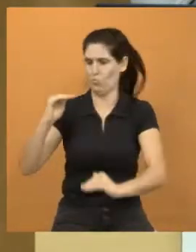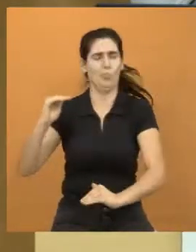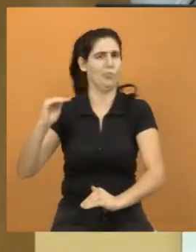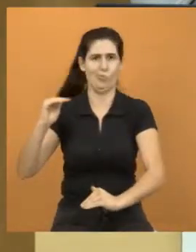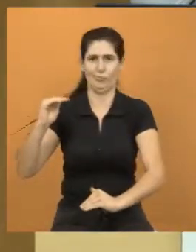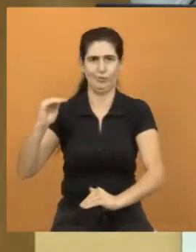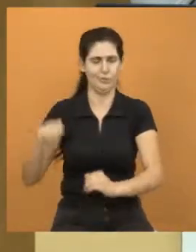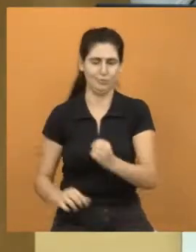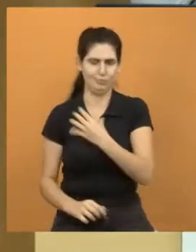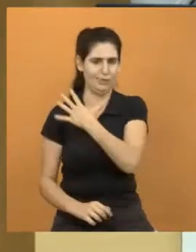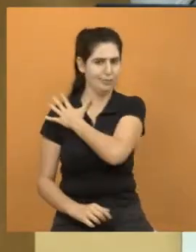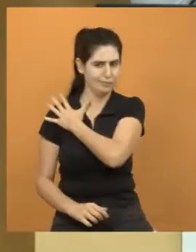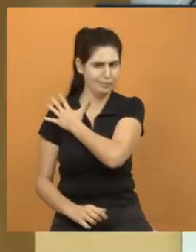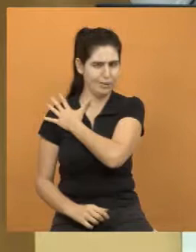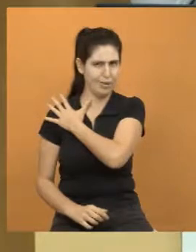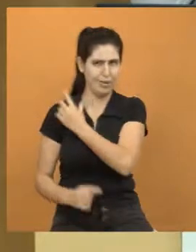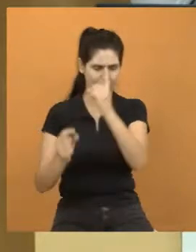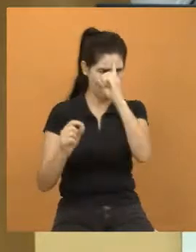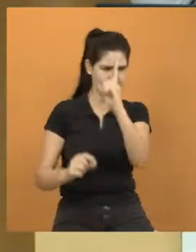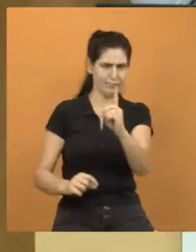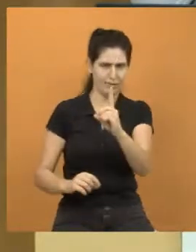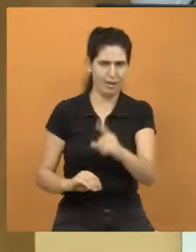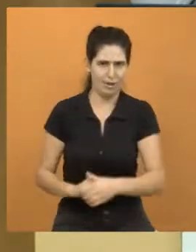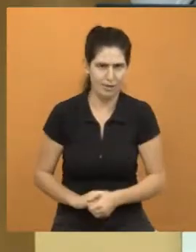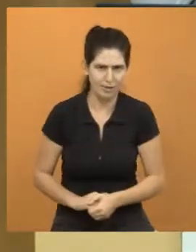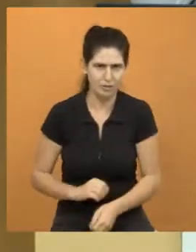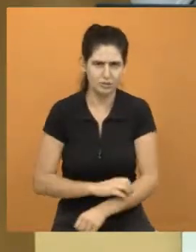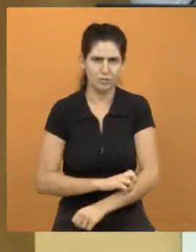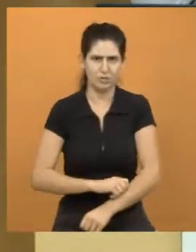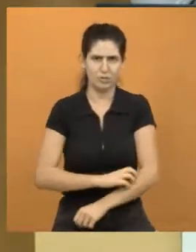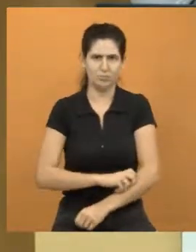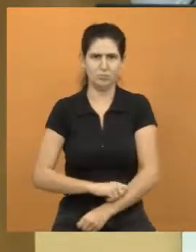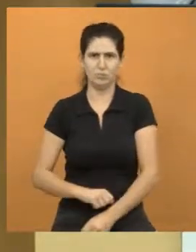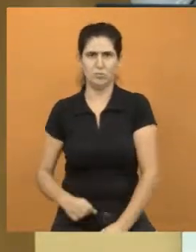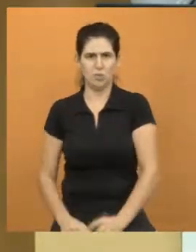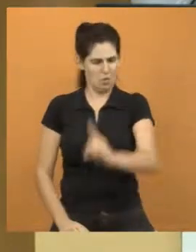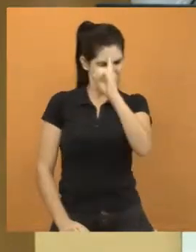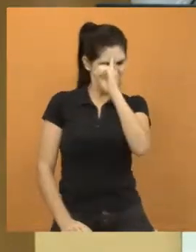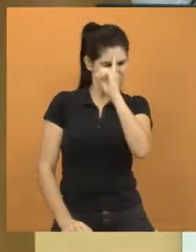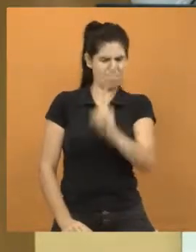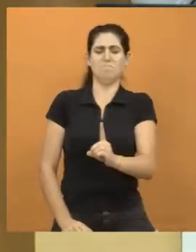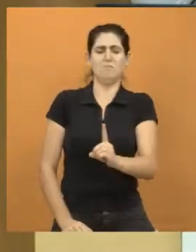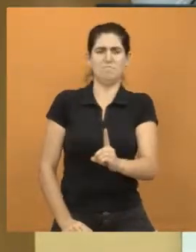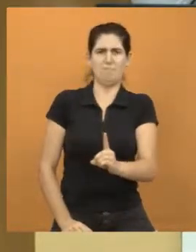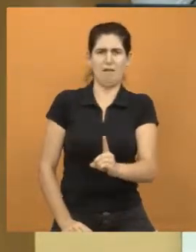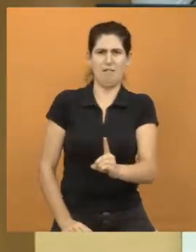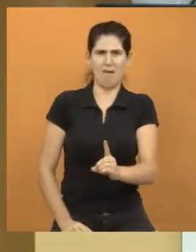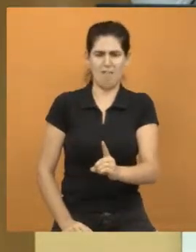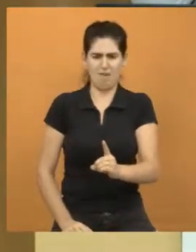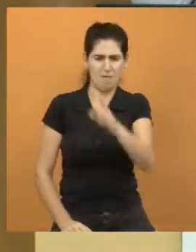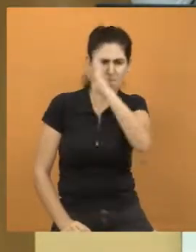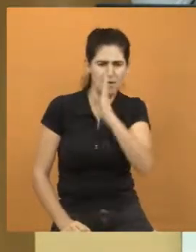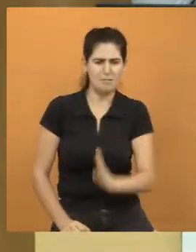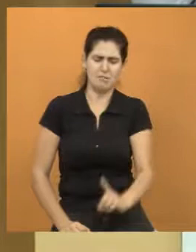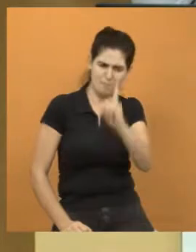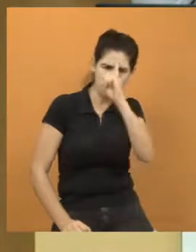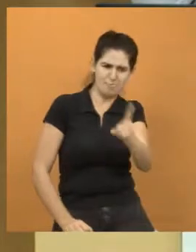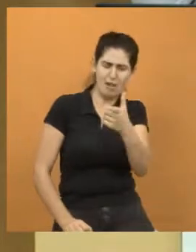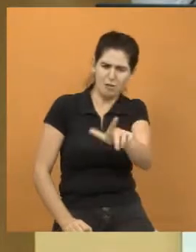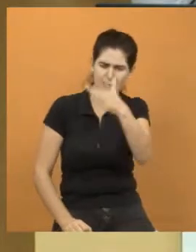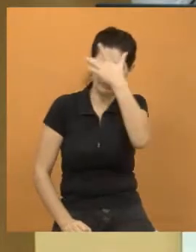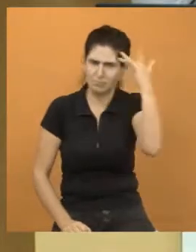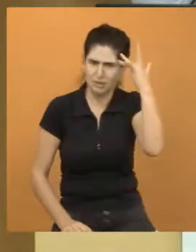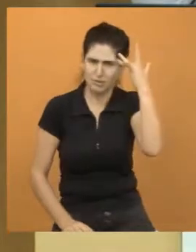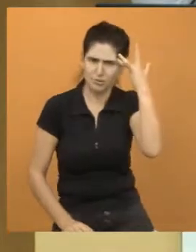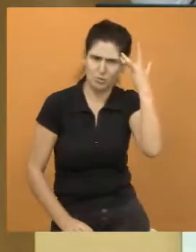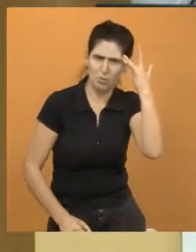seus atos. E não é controlando com cabresto que nós vamos resolver a situação da sociedade brasileira, a